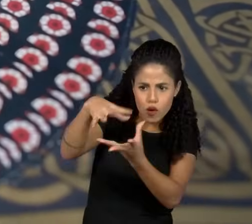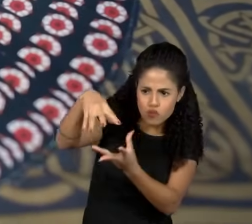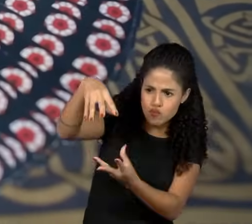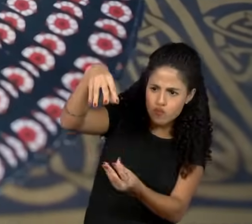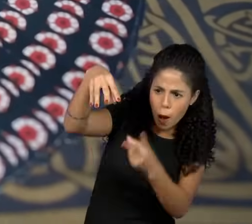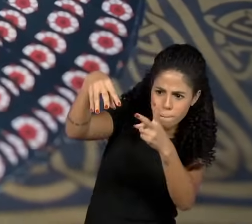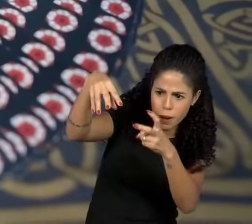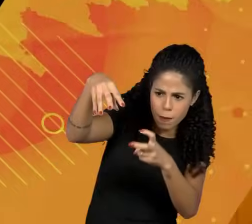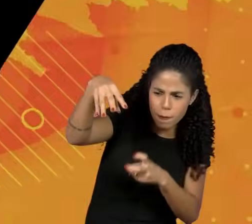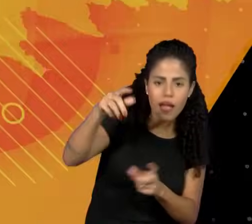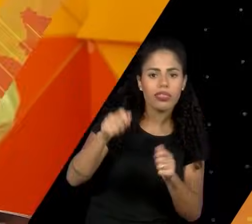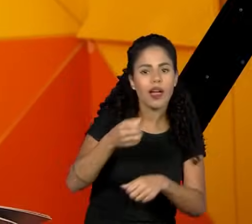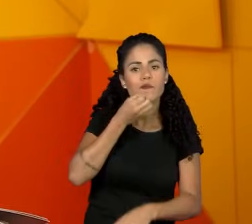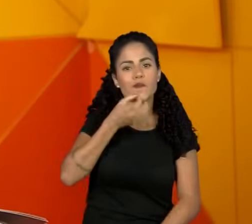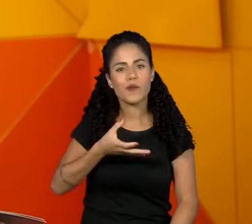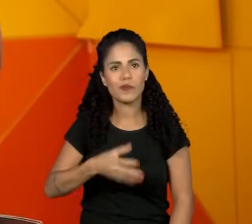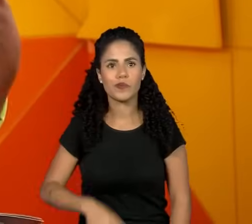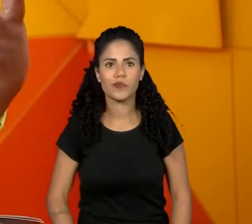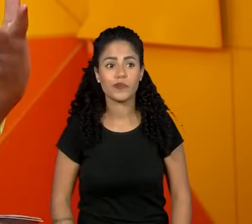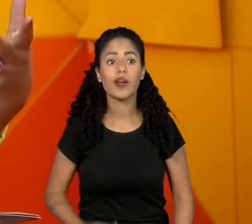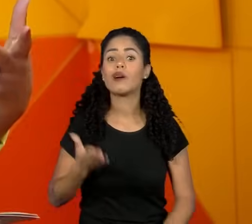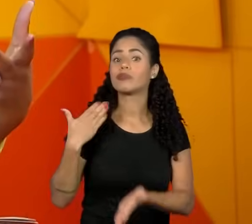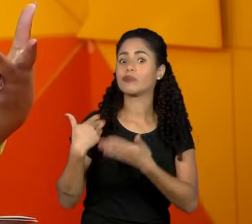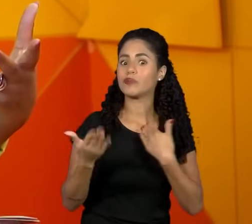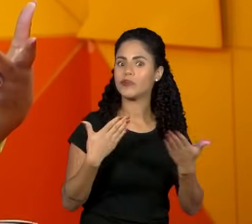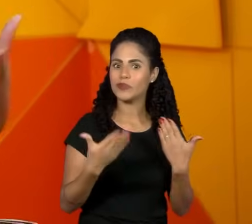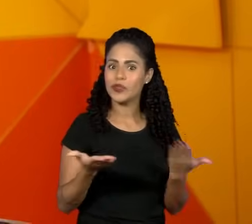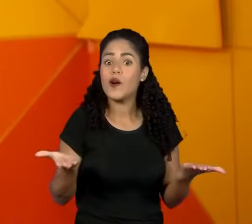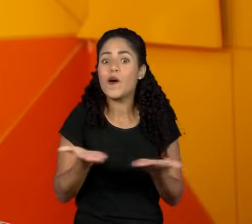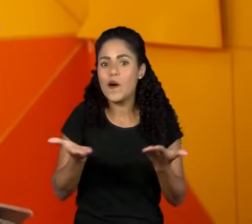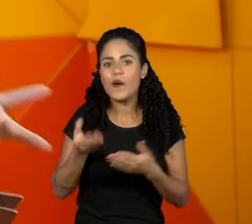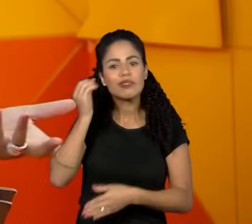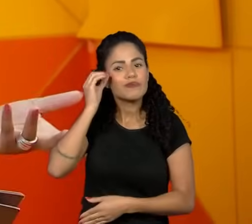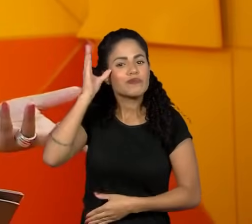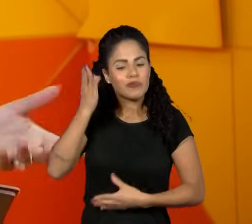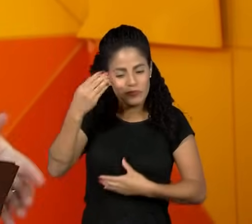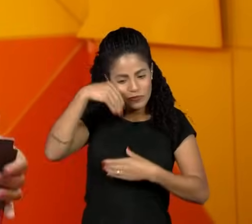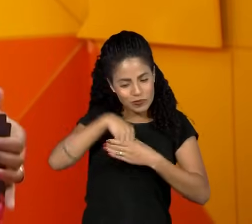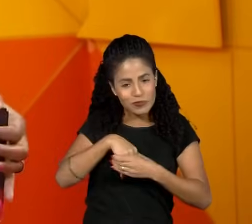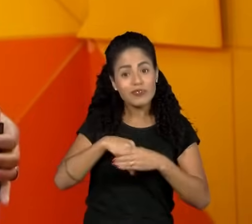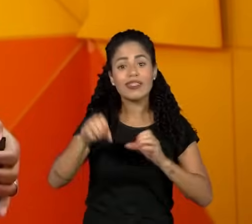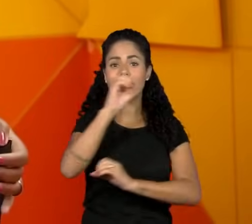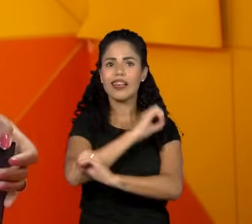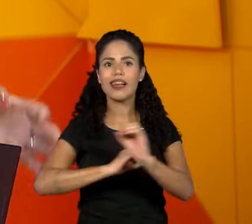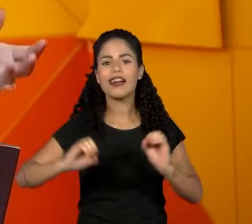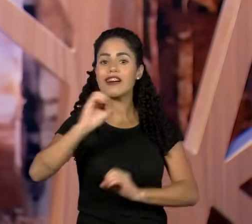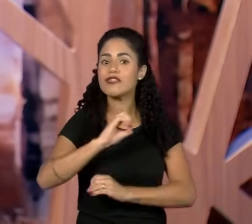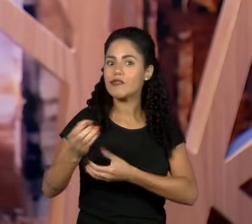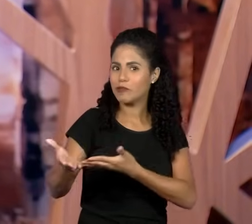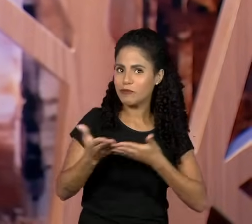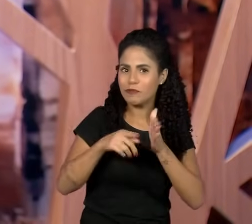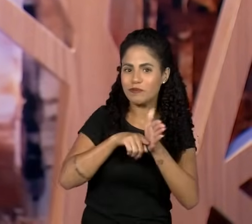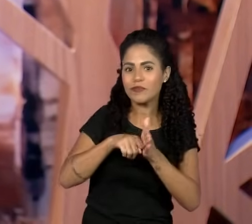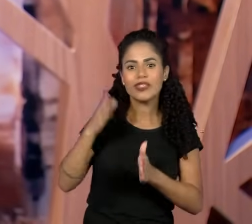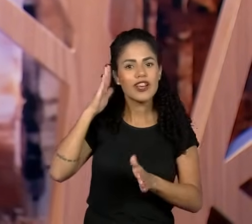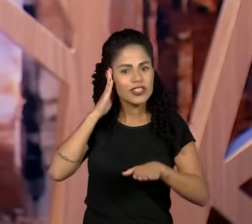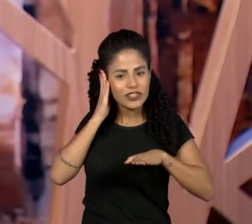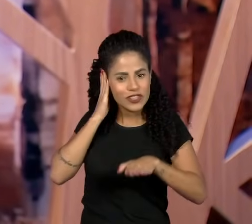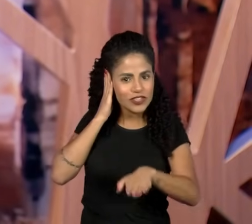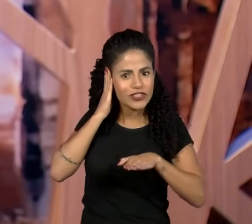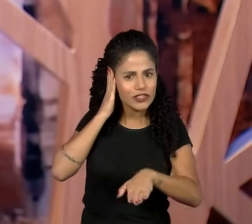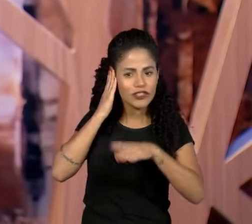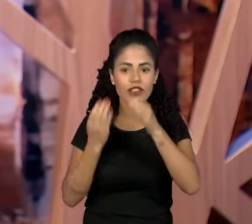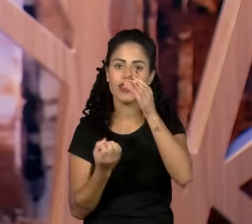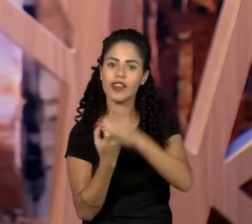dificuldades, os seus desafios. E para a gente bater esse papo esotérico aqui, eu tenho o prazer de receber a astróloga, DJ, criadora de